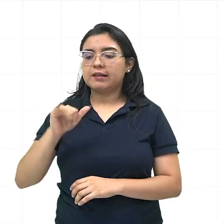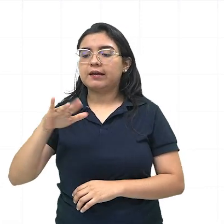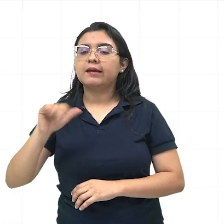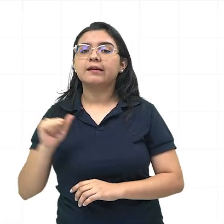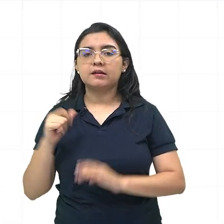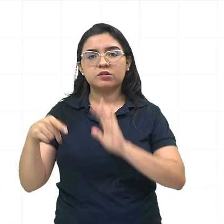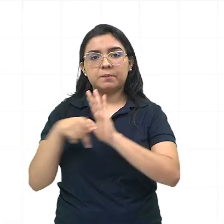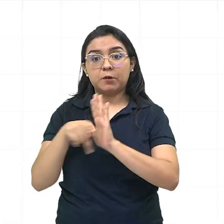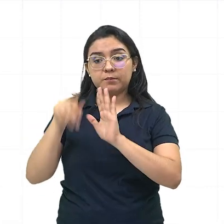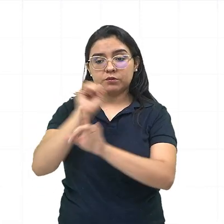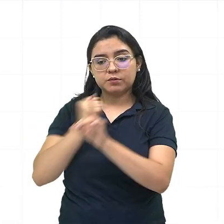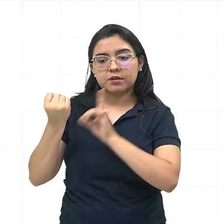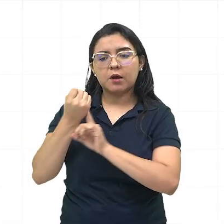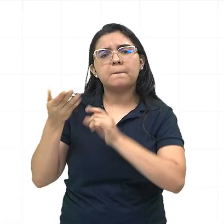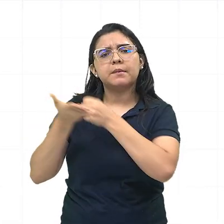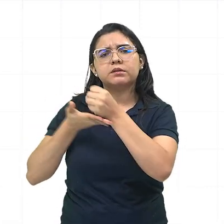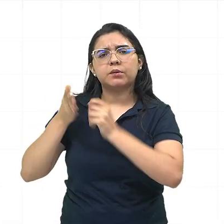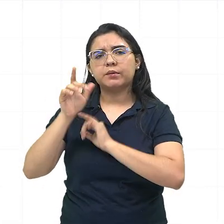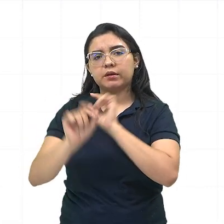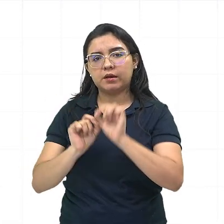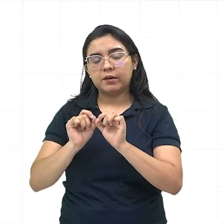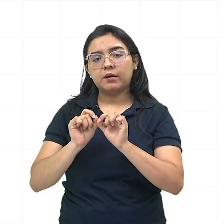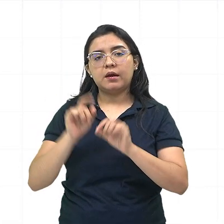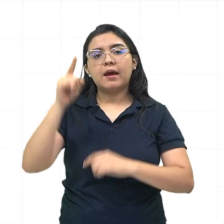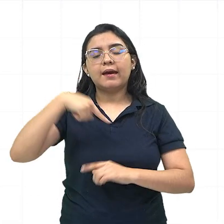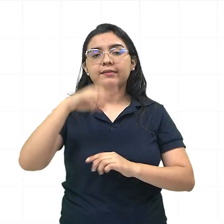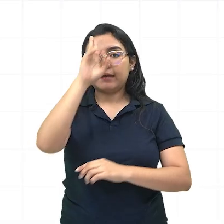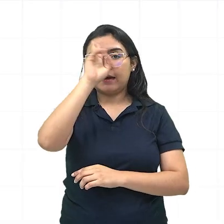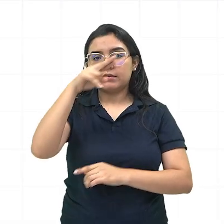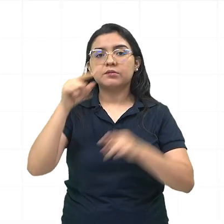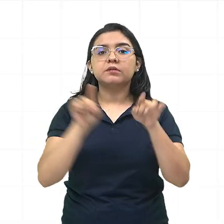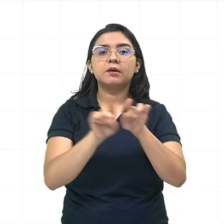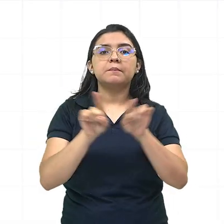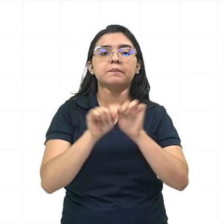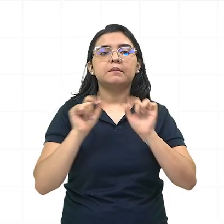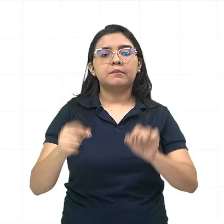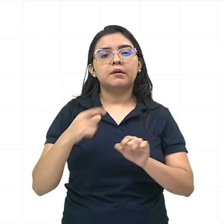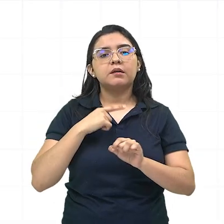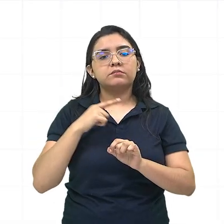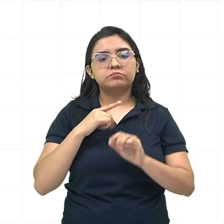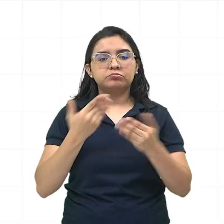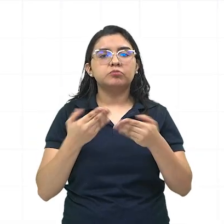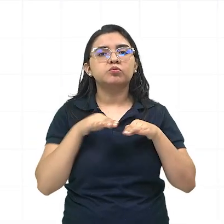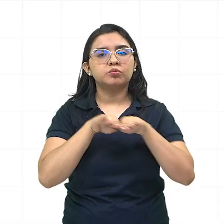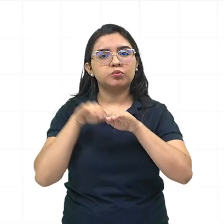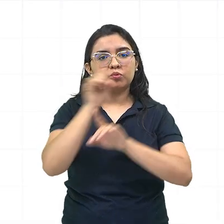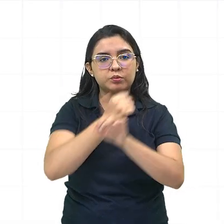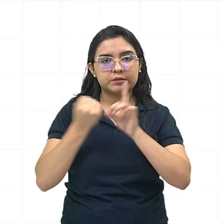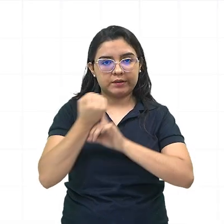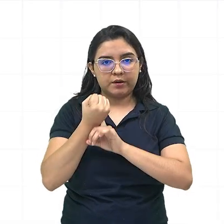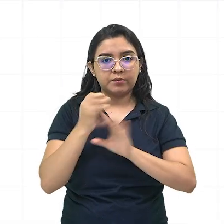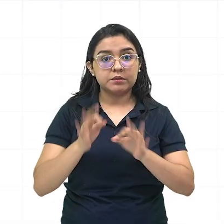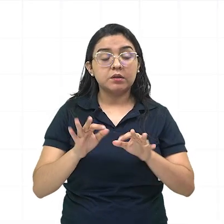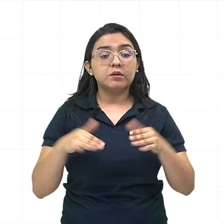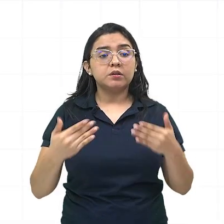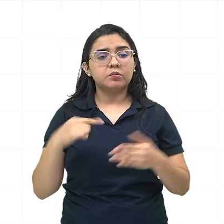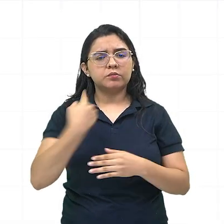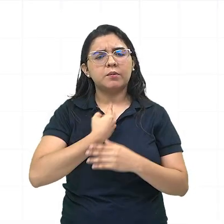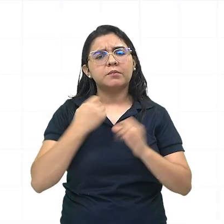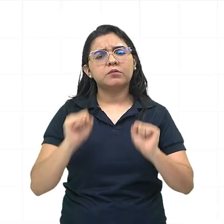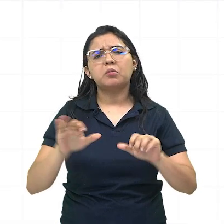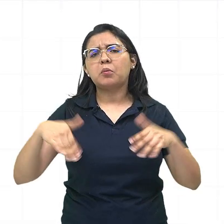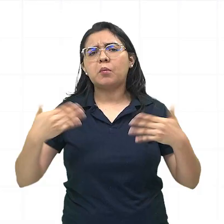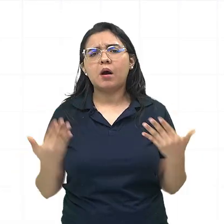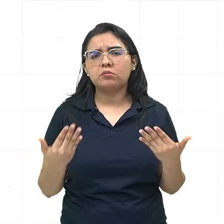ética assim, social, ela se baseia na razão e no consenso social. E aqui a gente pode